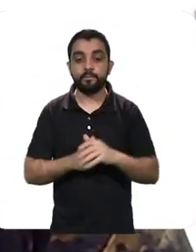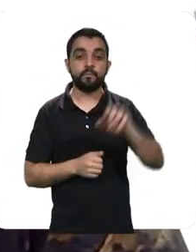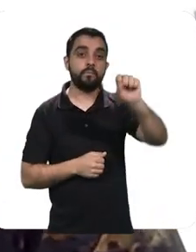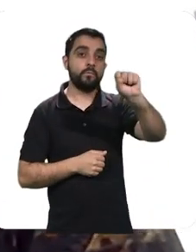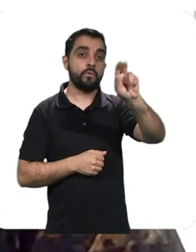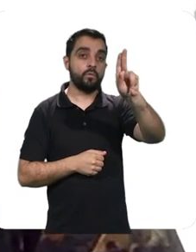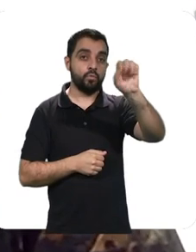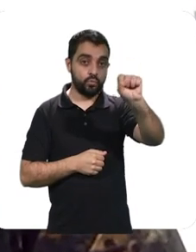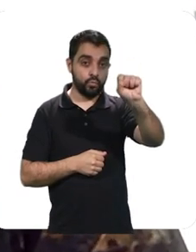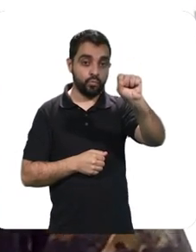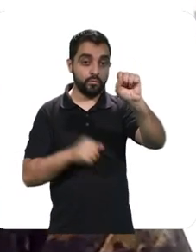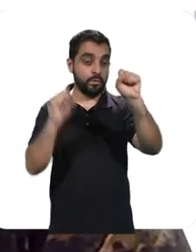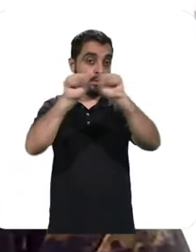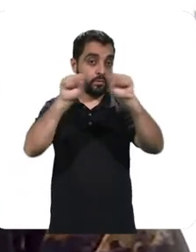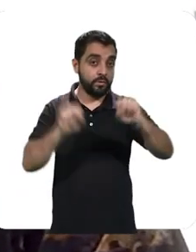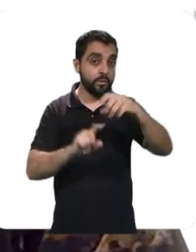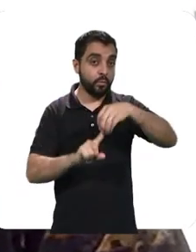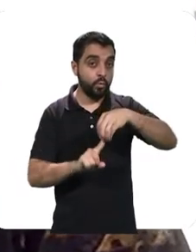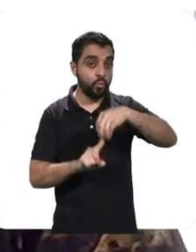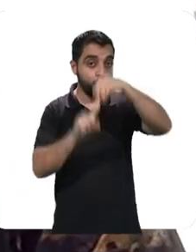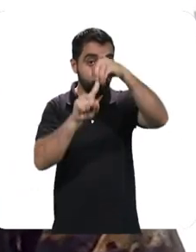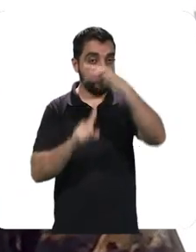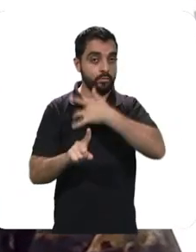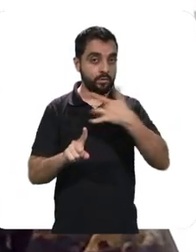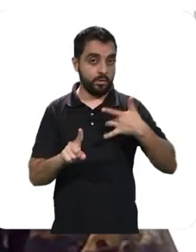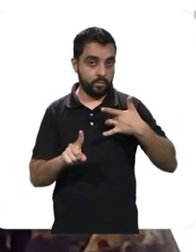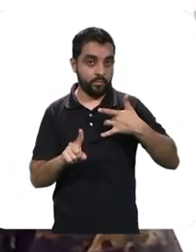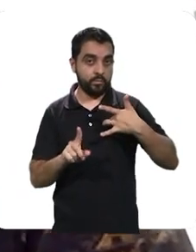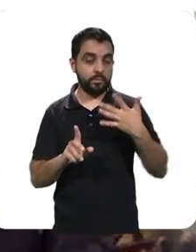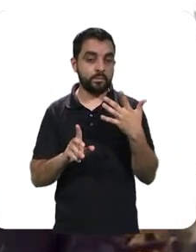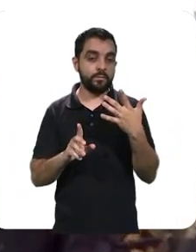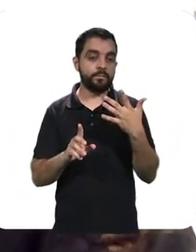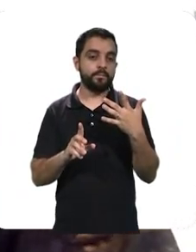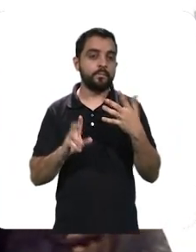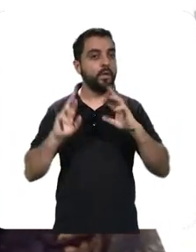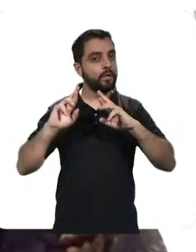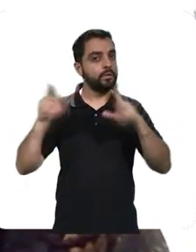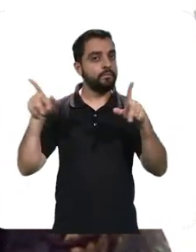ele é um sistema único diferente de outros sistemas